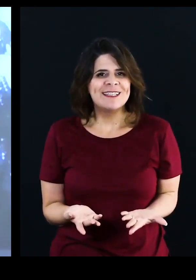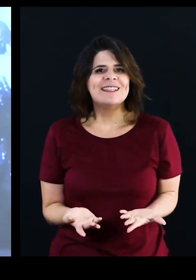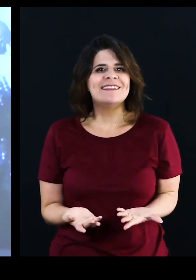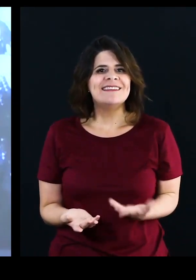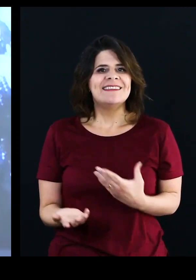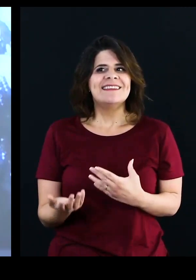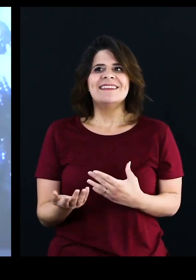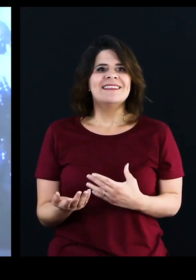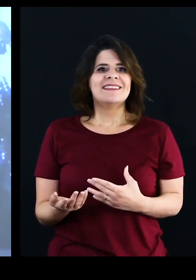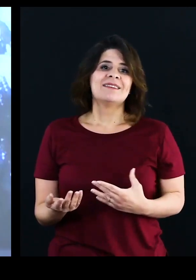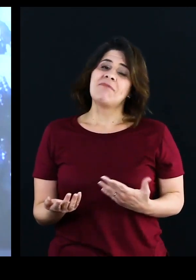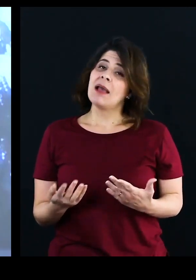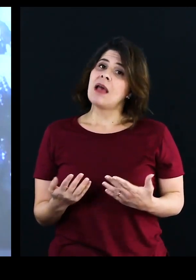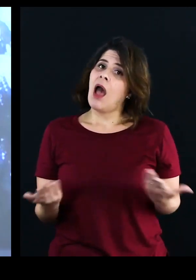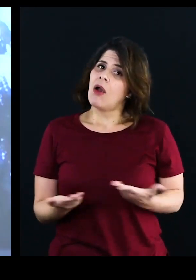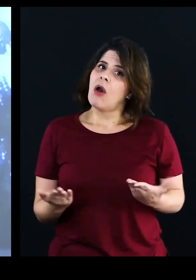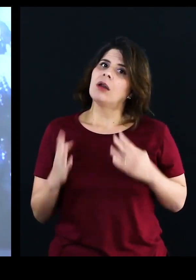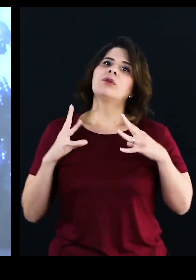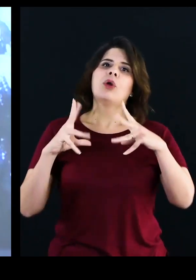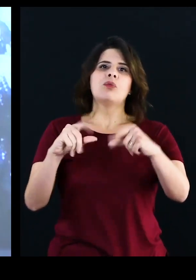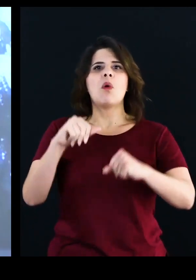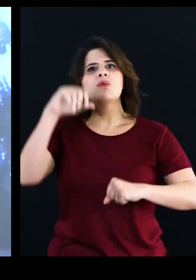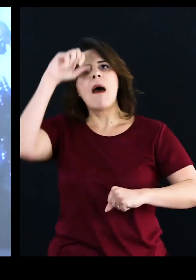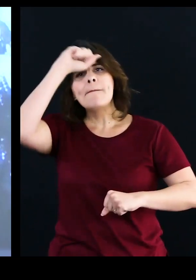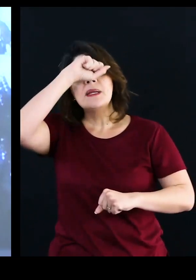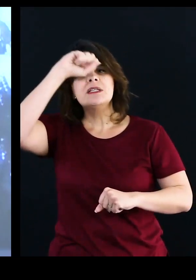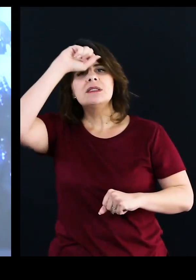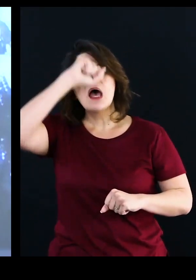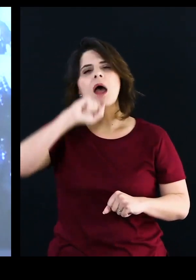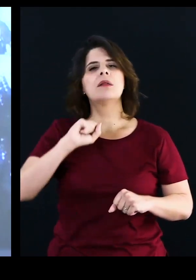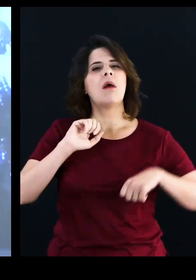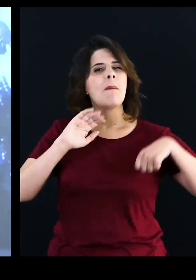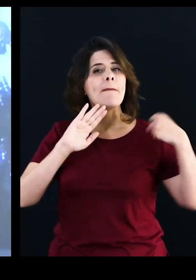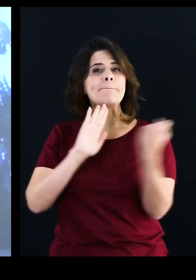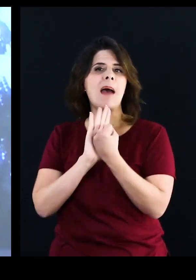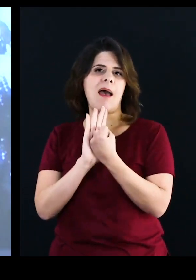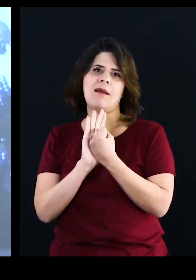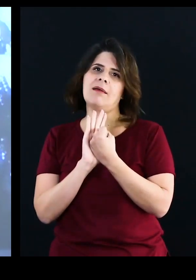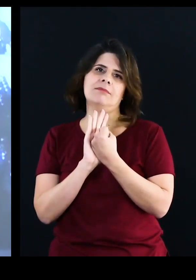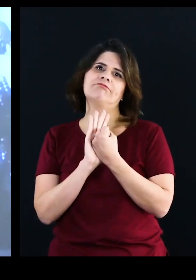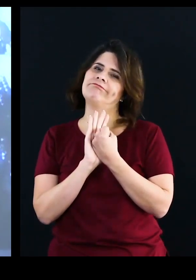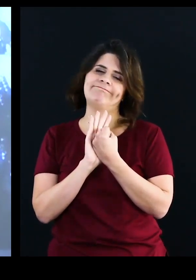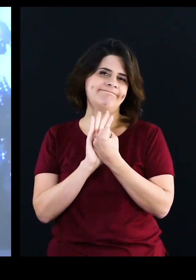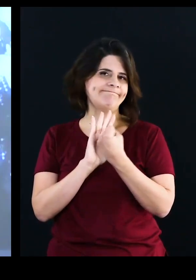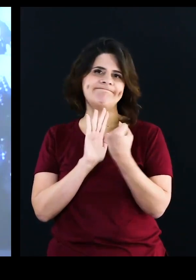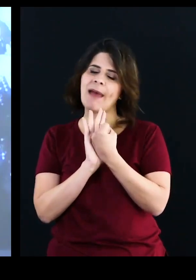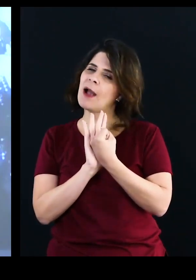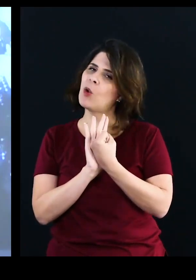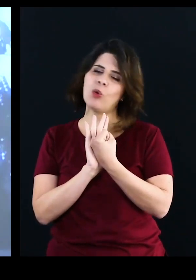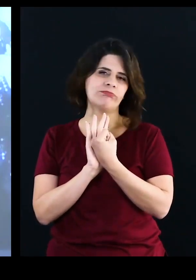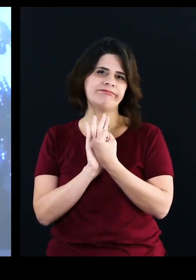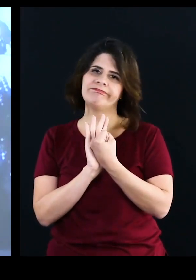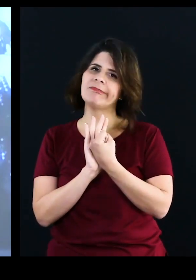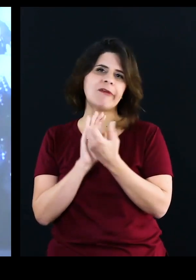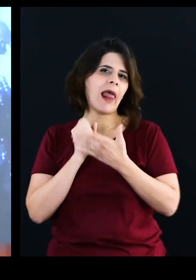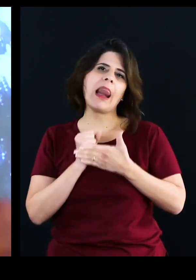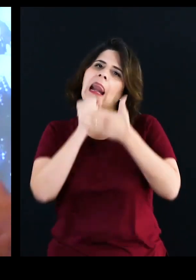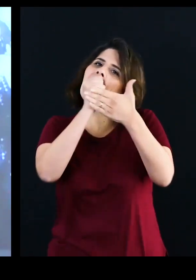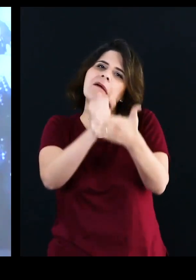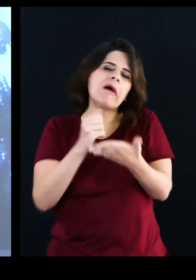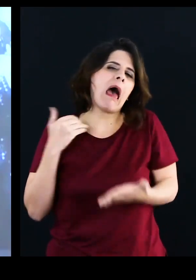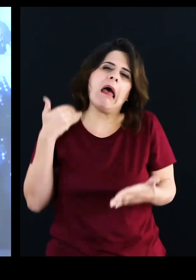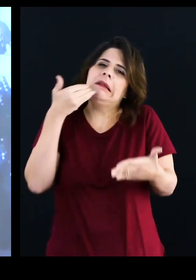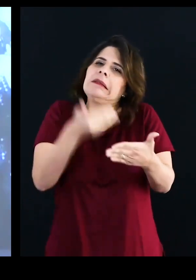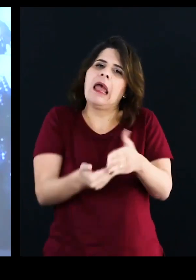uma marca que cada um de nós vai carregar, eu acho, para o futuro. E se nós, até